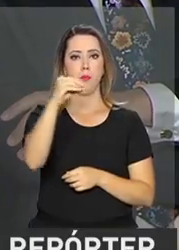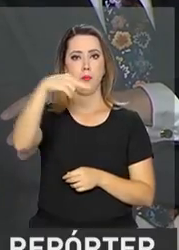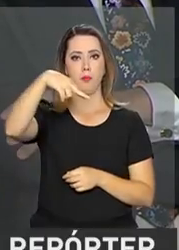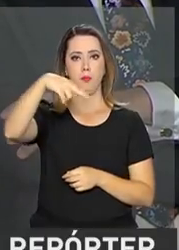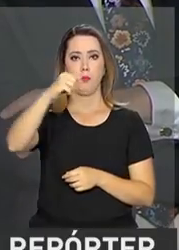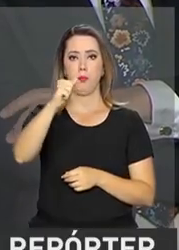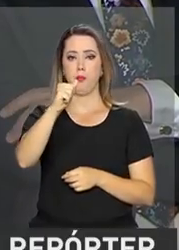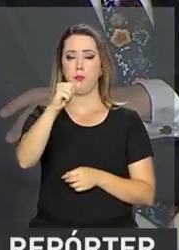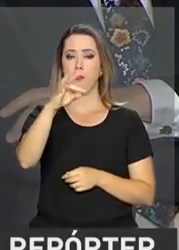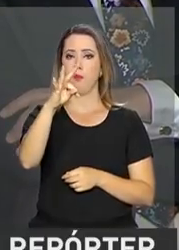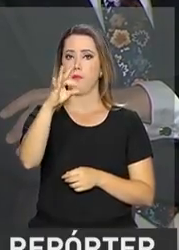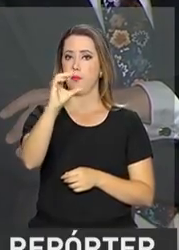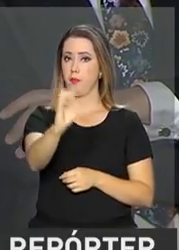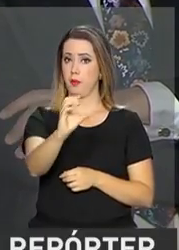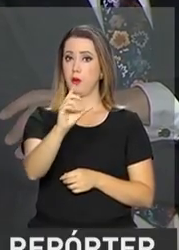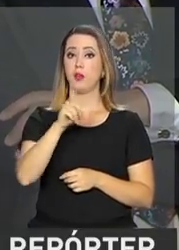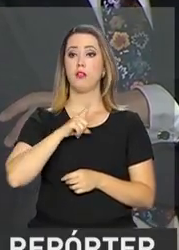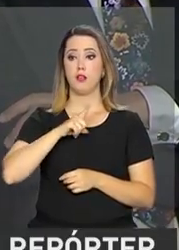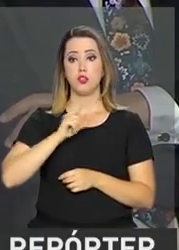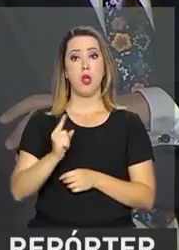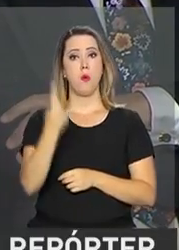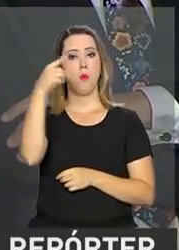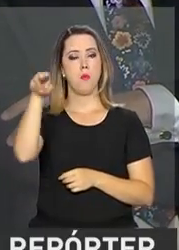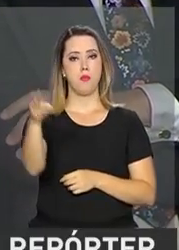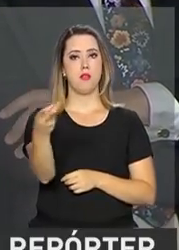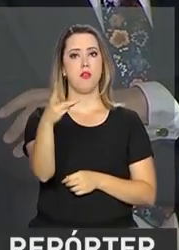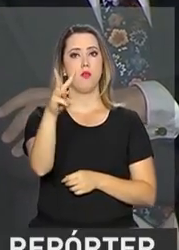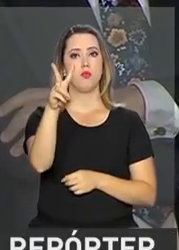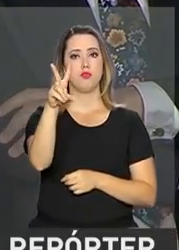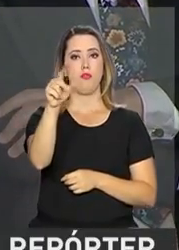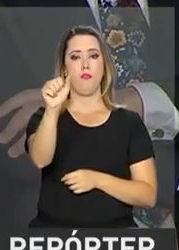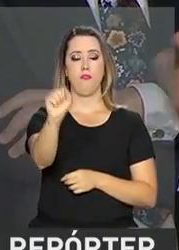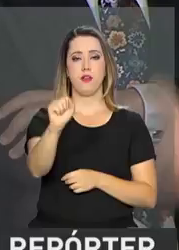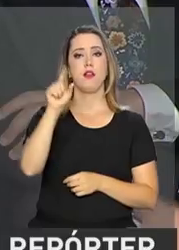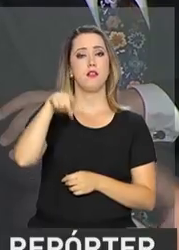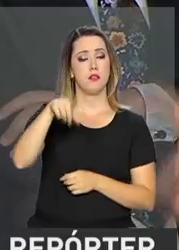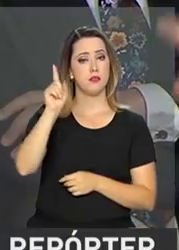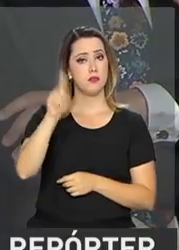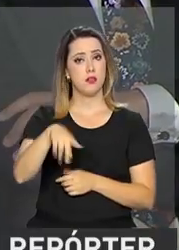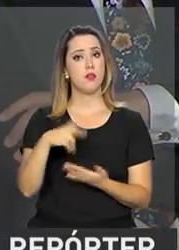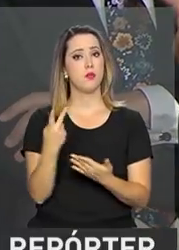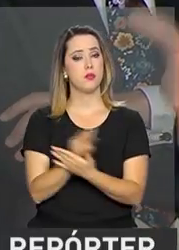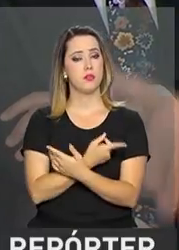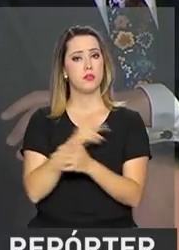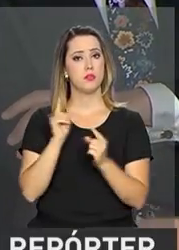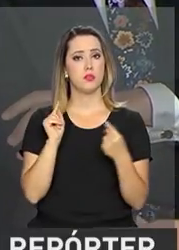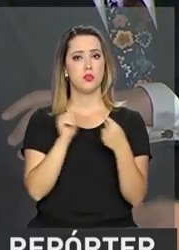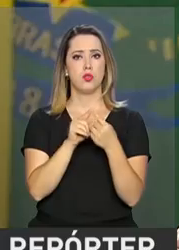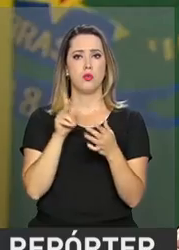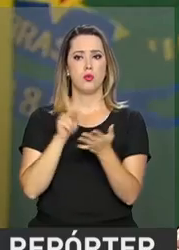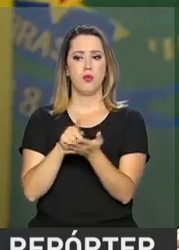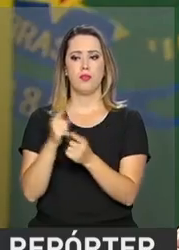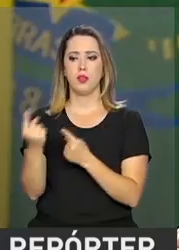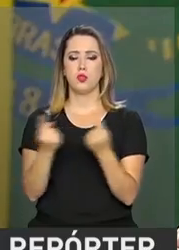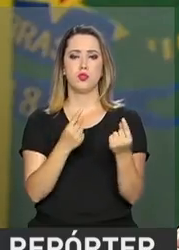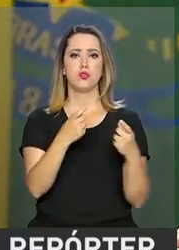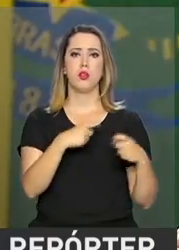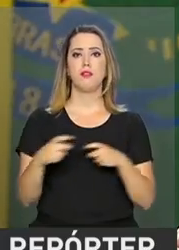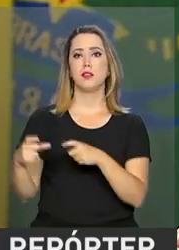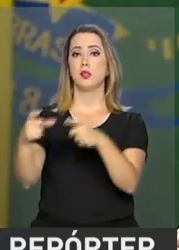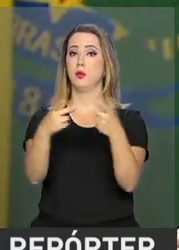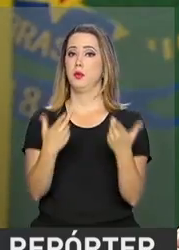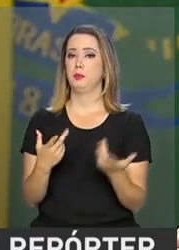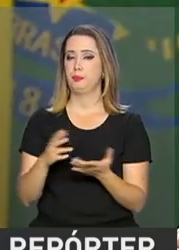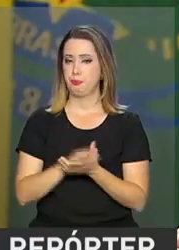conseguiu 1 milhão de vagas do Pronatec voluntário, seja um Pronatec de acordo com a realidade local. O presidente